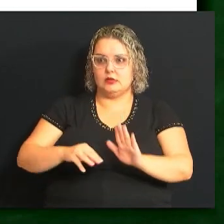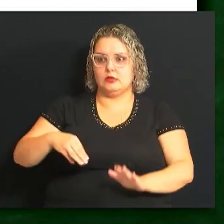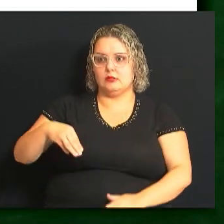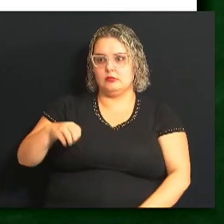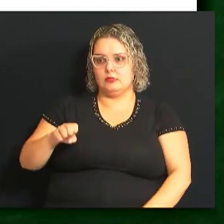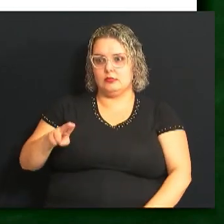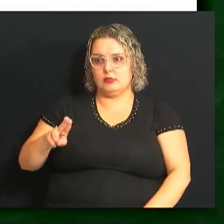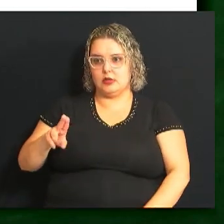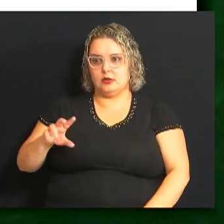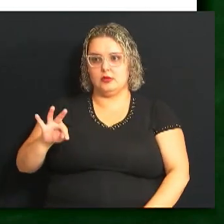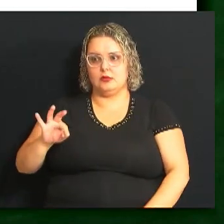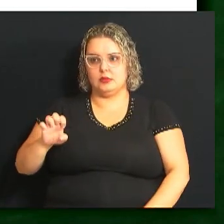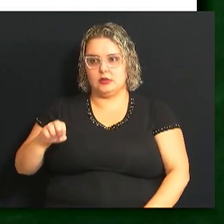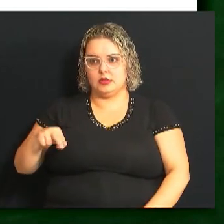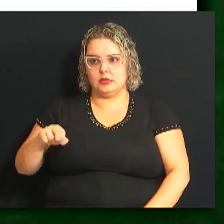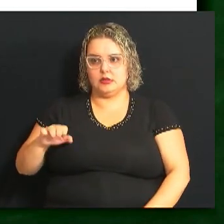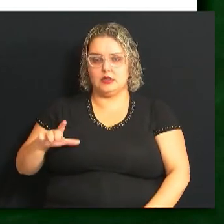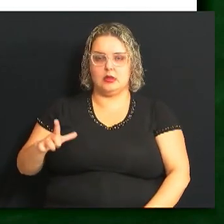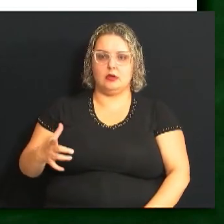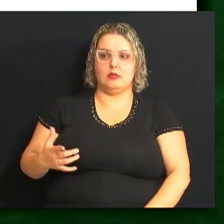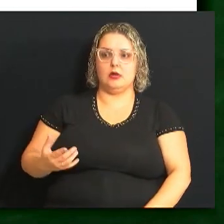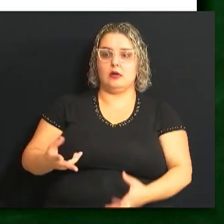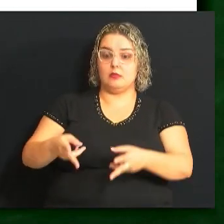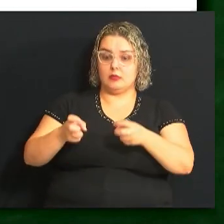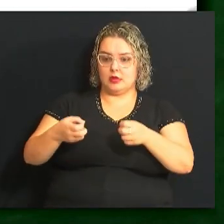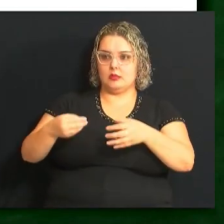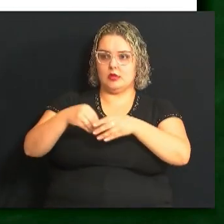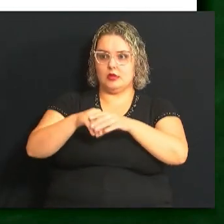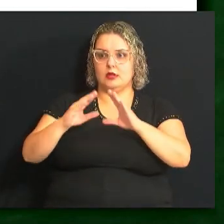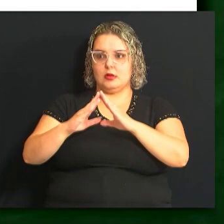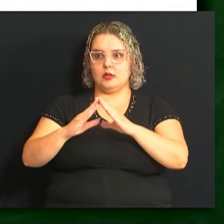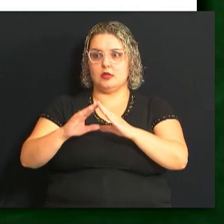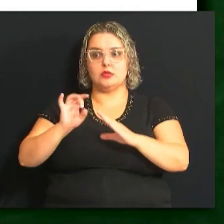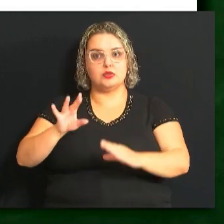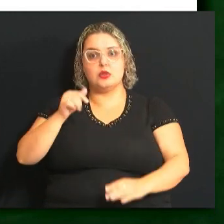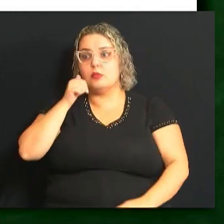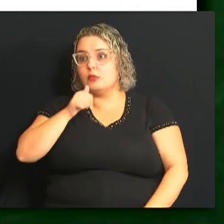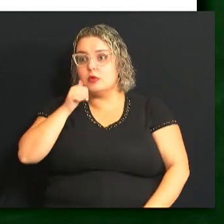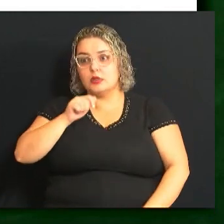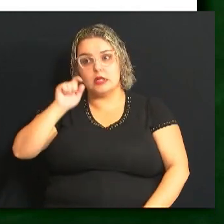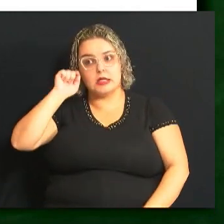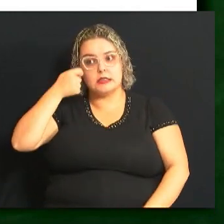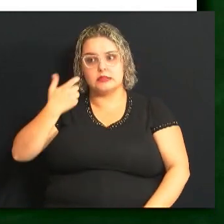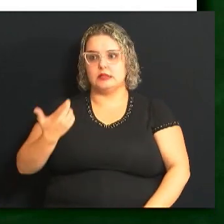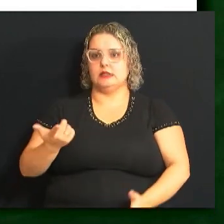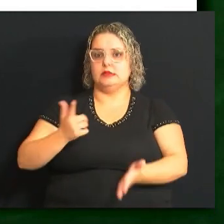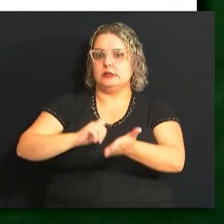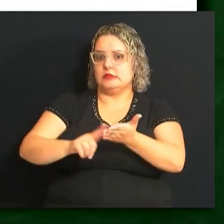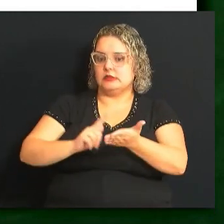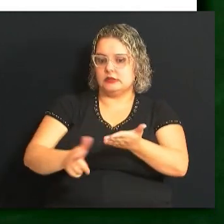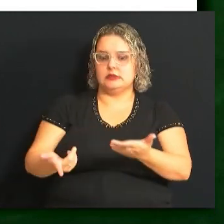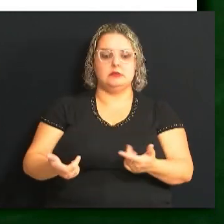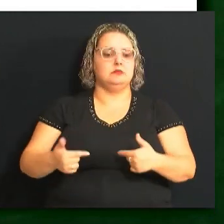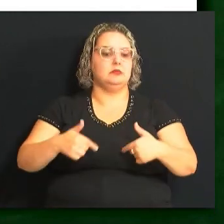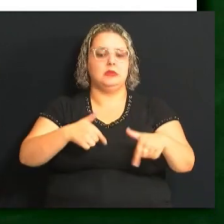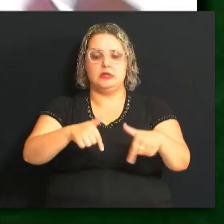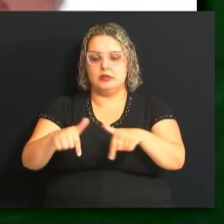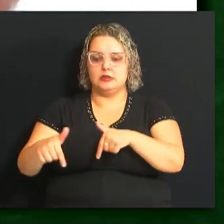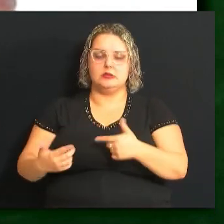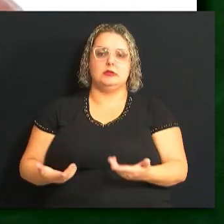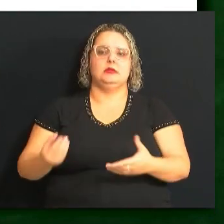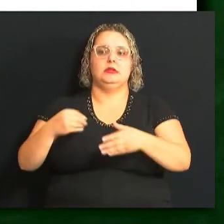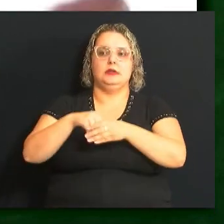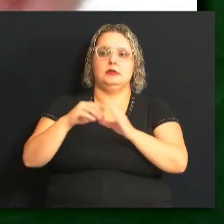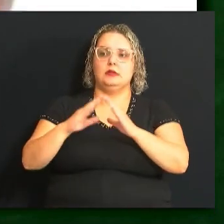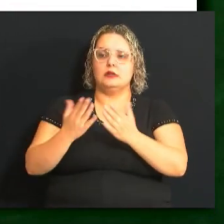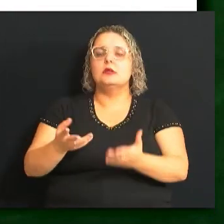vida inteira ela percebeu que na casa dela só tem mulheres negras trabalhando como funcionárias, principalmente na limpeza. E veja,